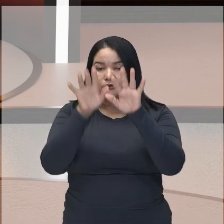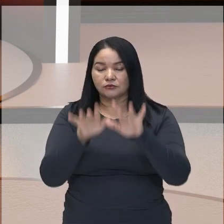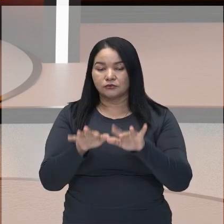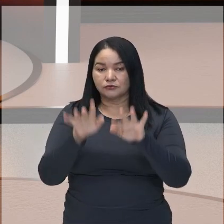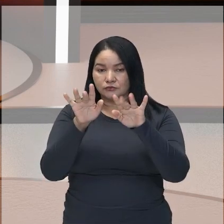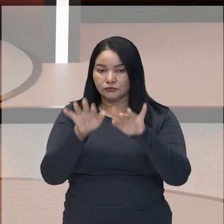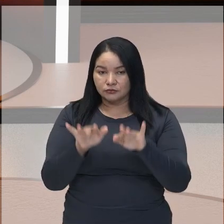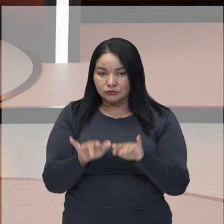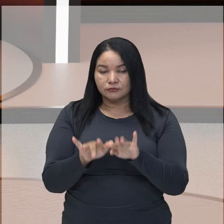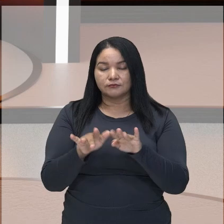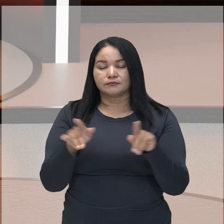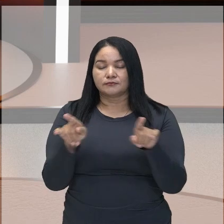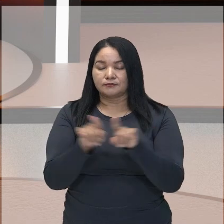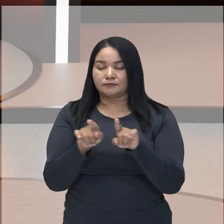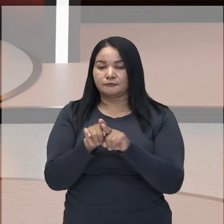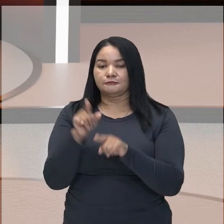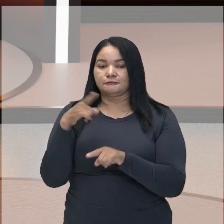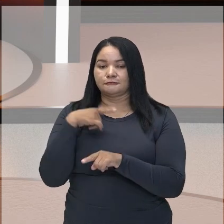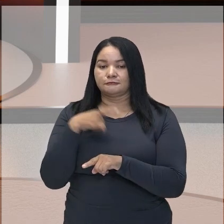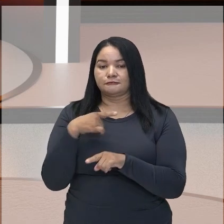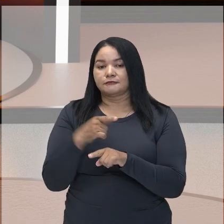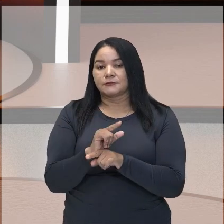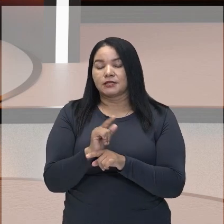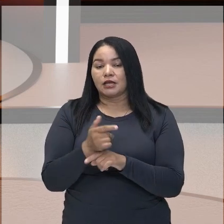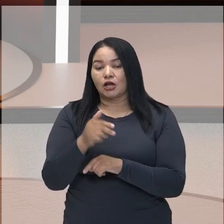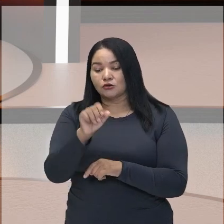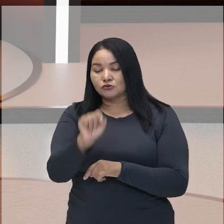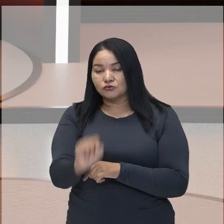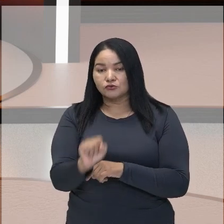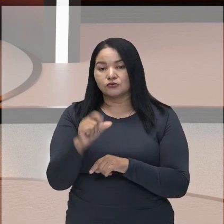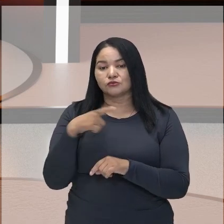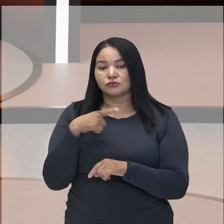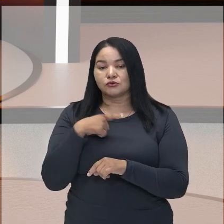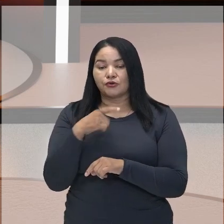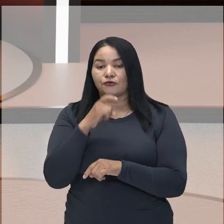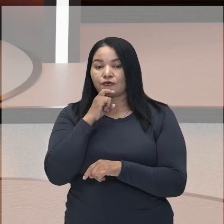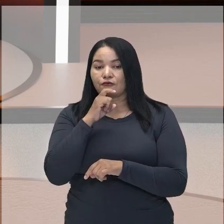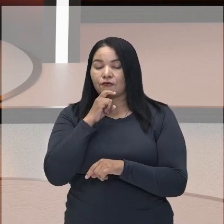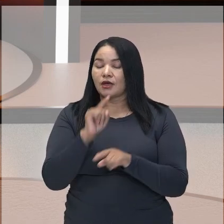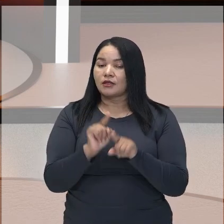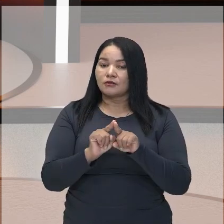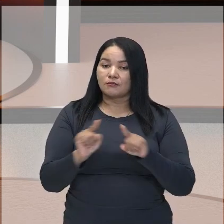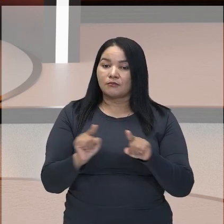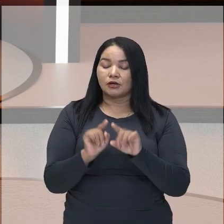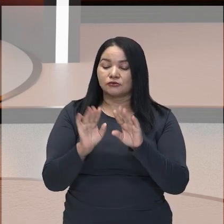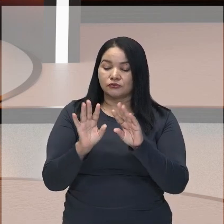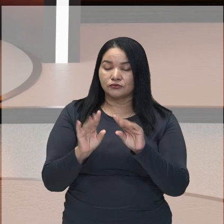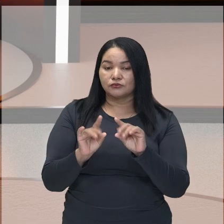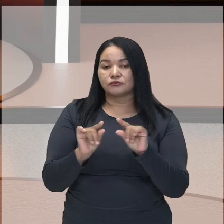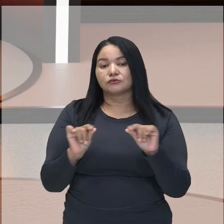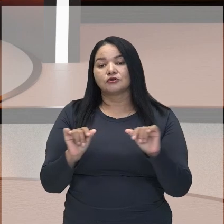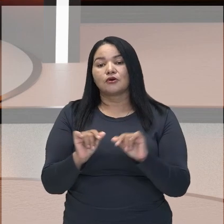ser mais comum, tá? E as áreas ao sul vai ter o inverno, porém mais brando, mais